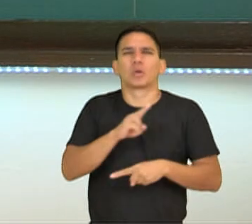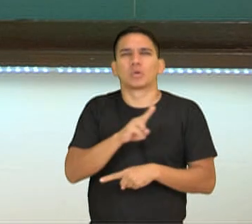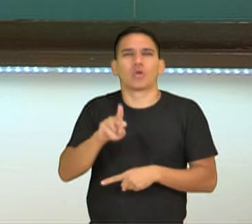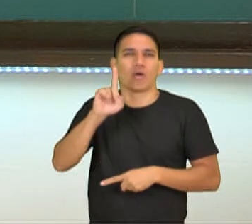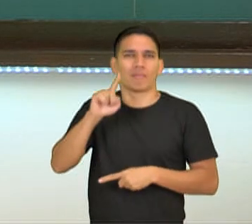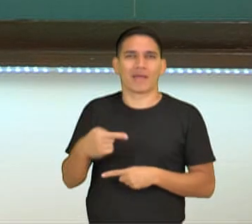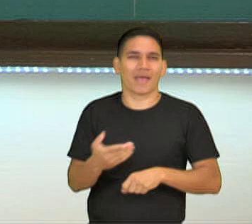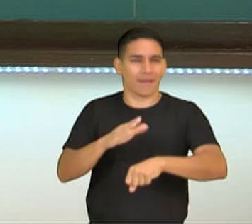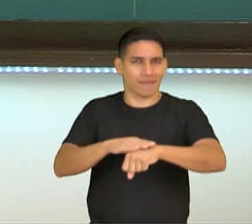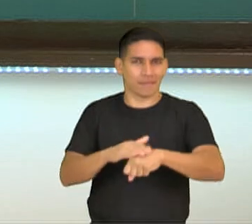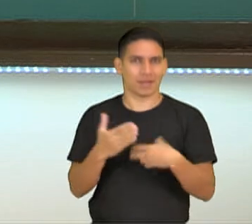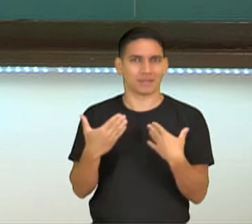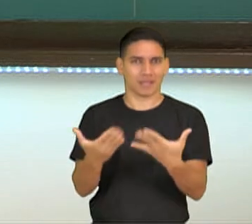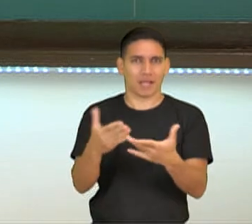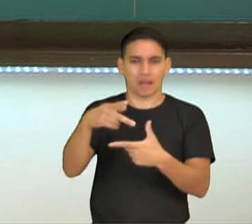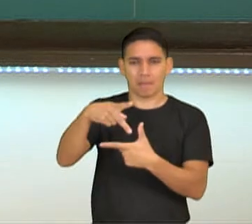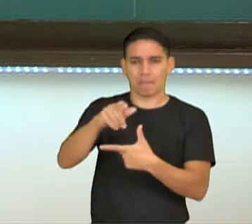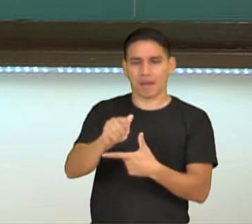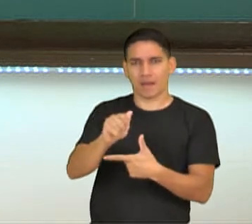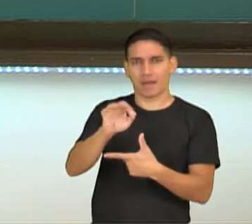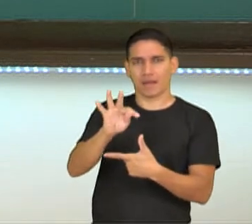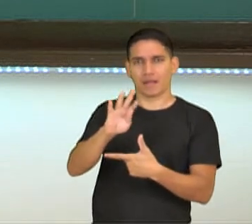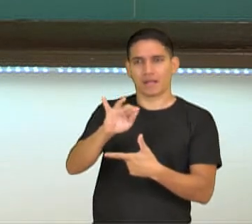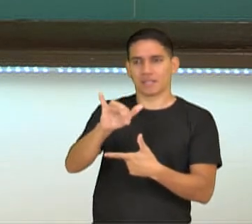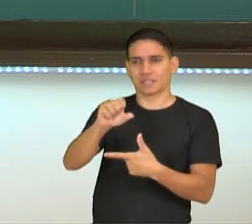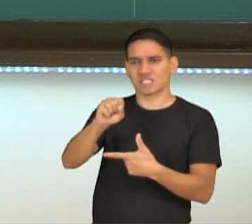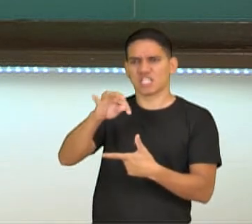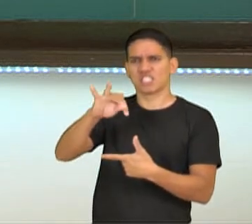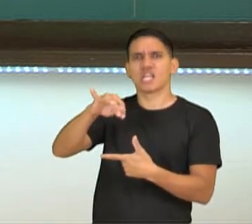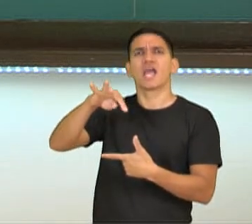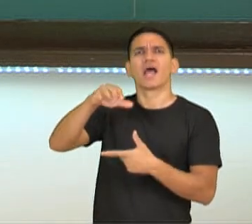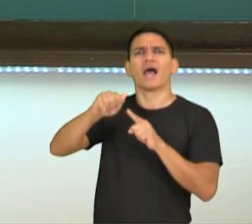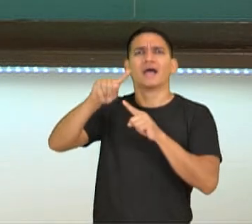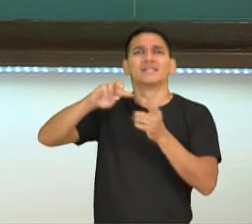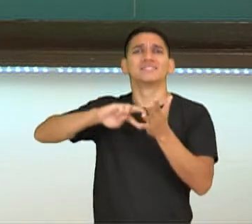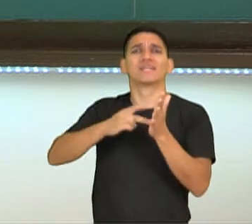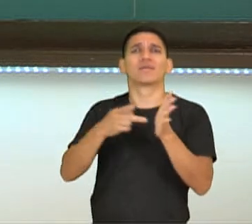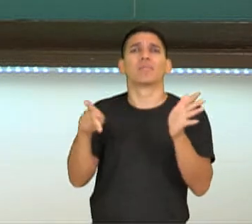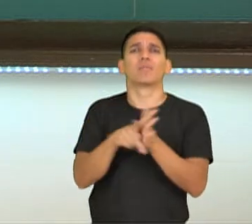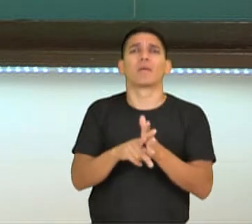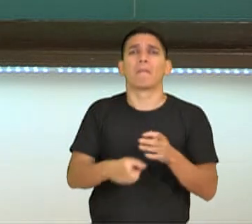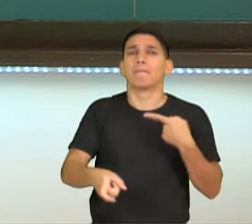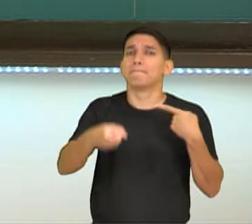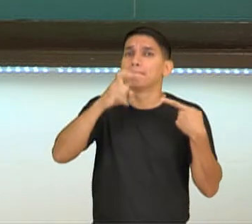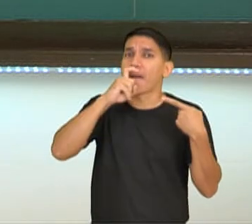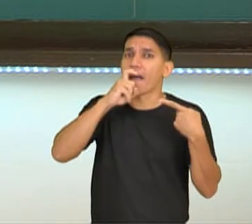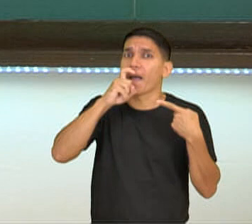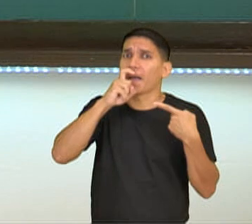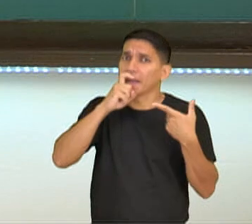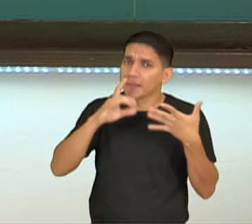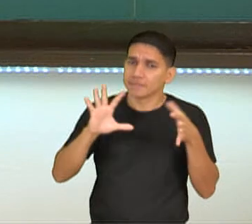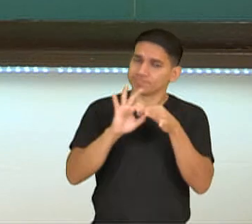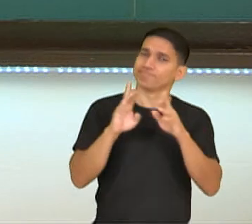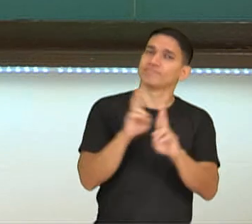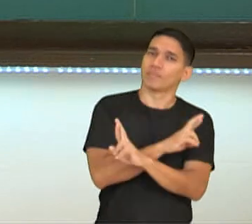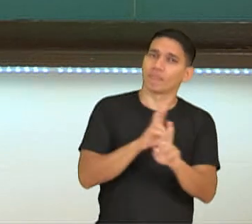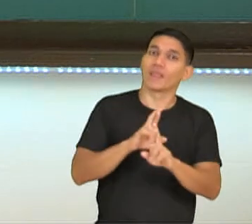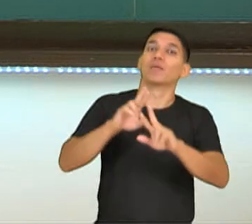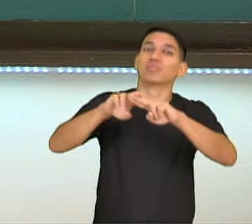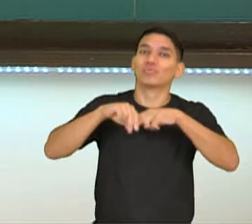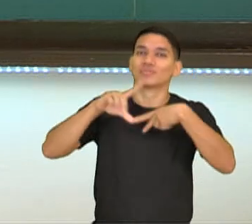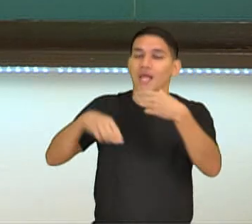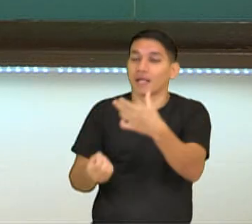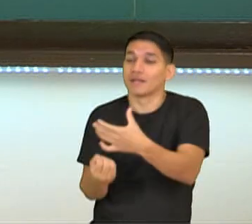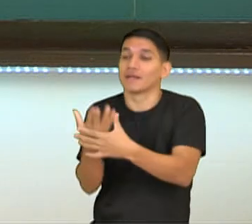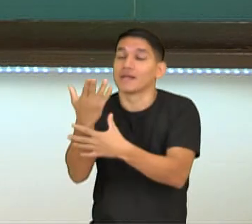dado a esse momento, patrística vem de pai, né? Então nós estamos falando dos pais da igreja, aqueles que fundamentaram o pensamento